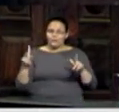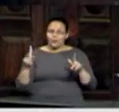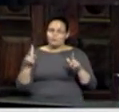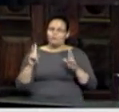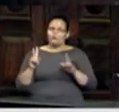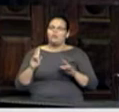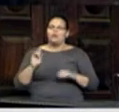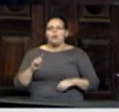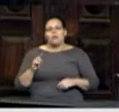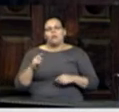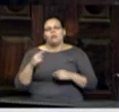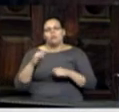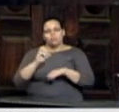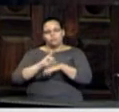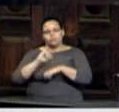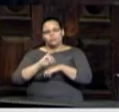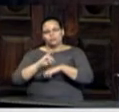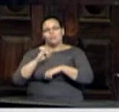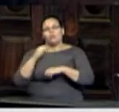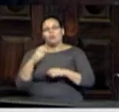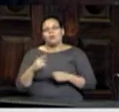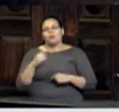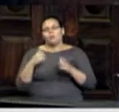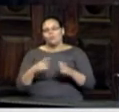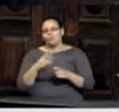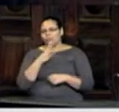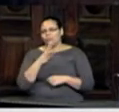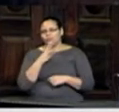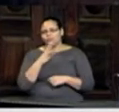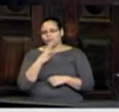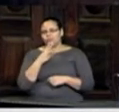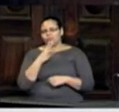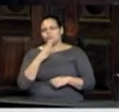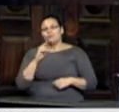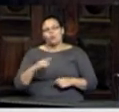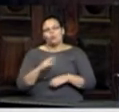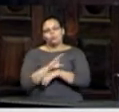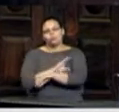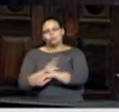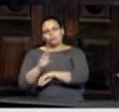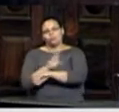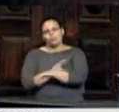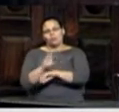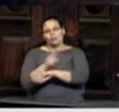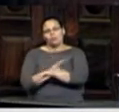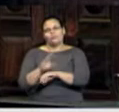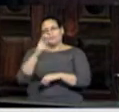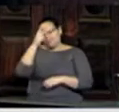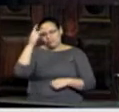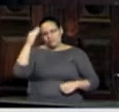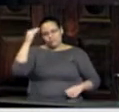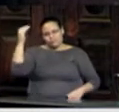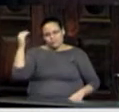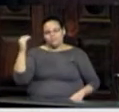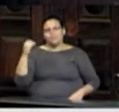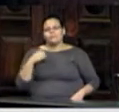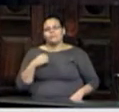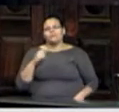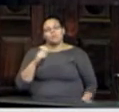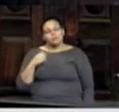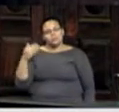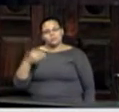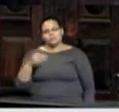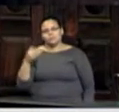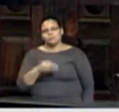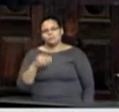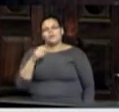da capital, onde o bairro é conhecido por ser um centro histórico, cultural, frequentado por artistas e intelectuais, em